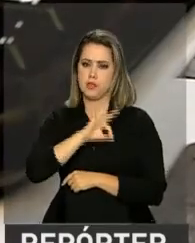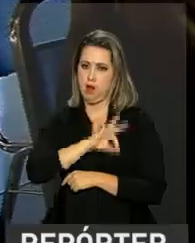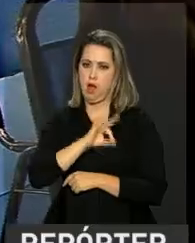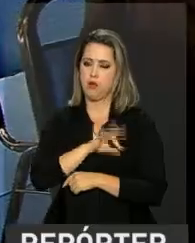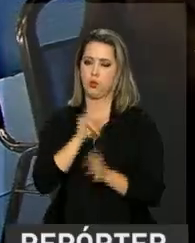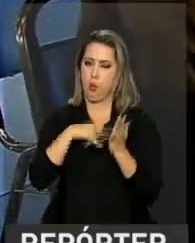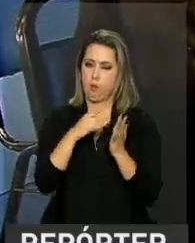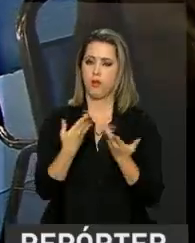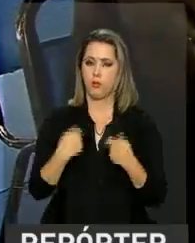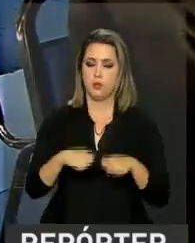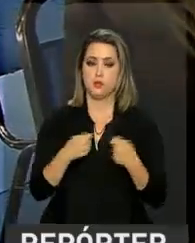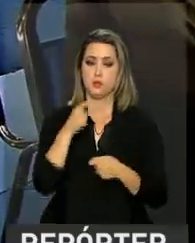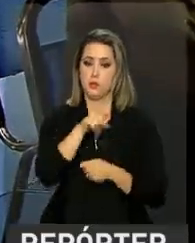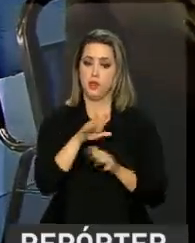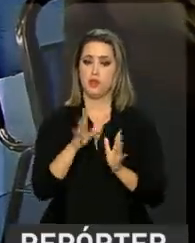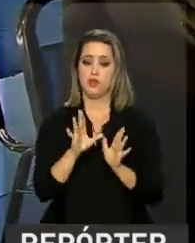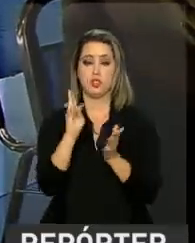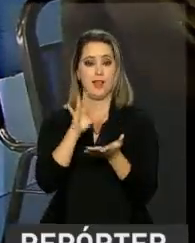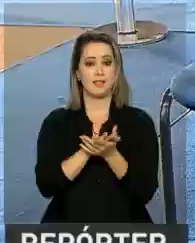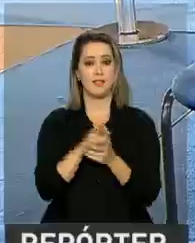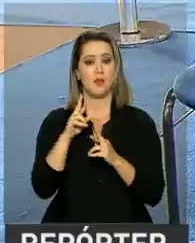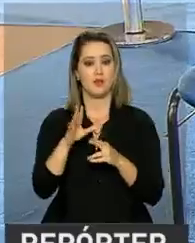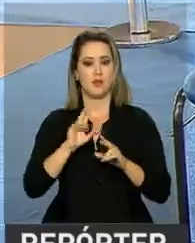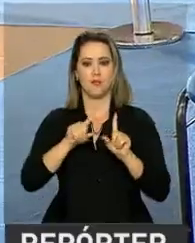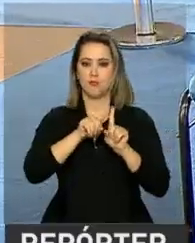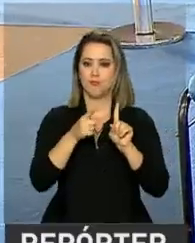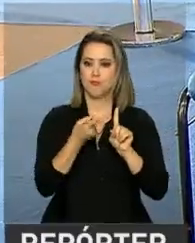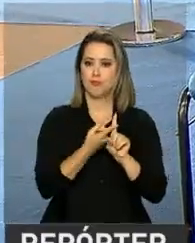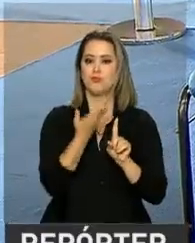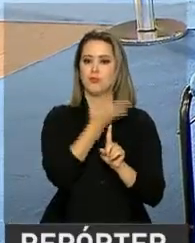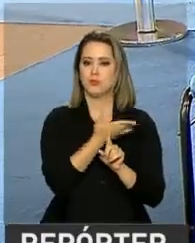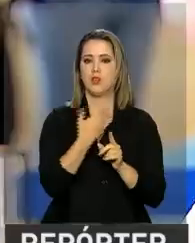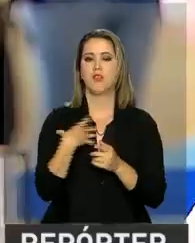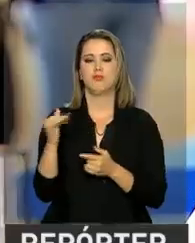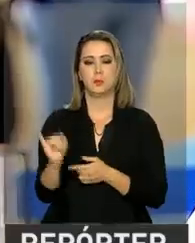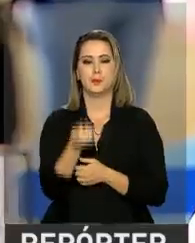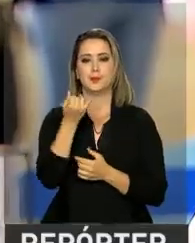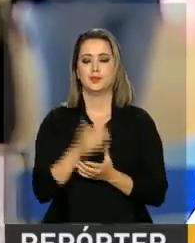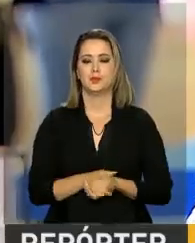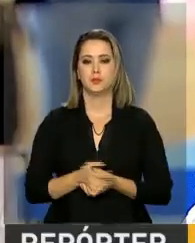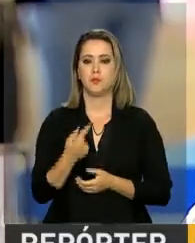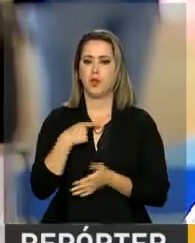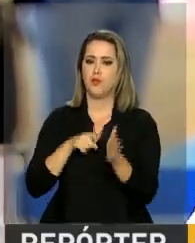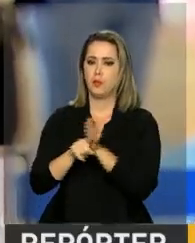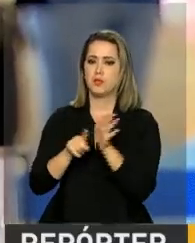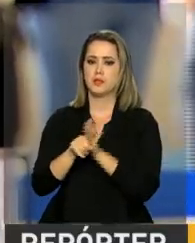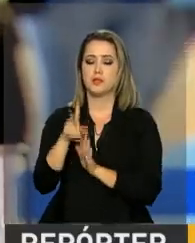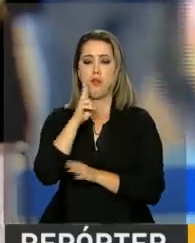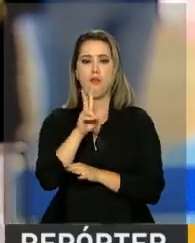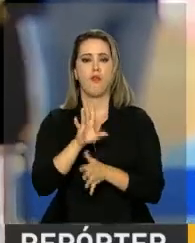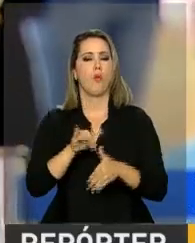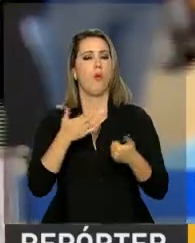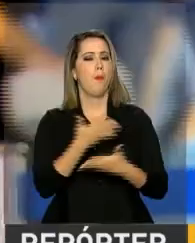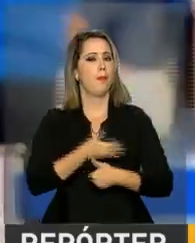para este casal que espera o segundo filho a hora é de aproveitar o pesquisar provocou melhores condições